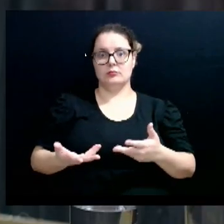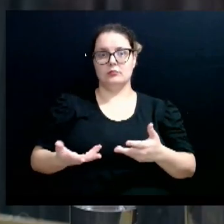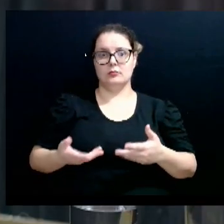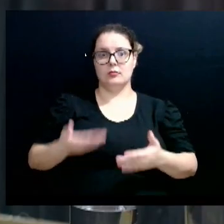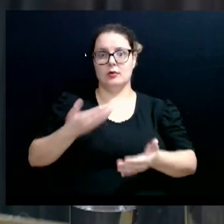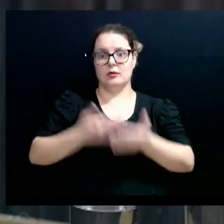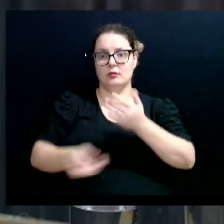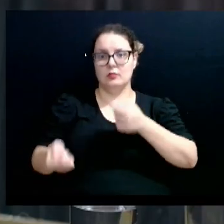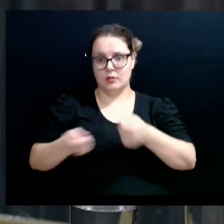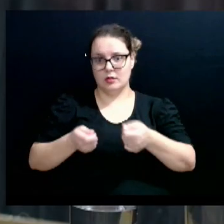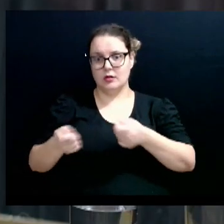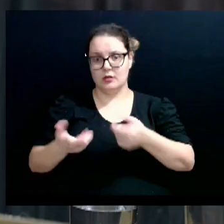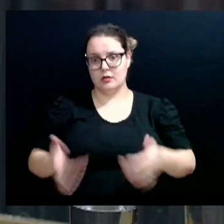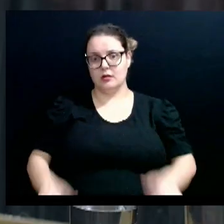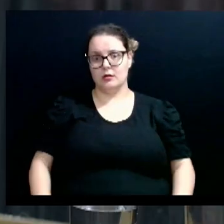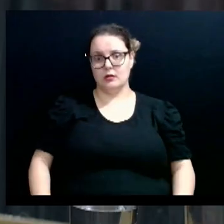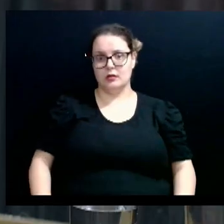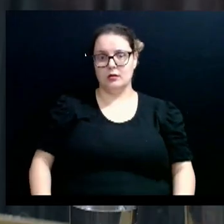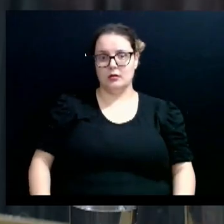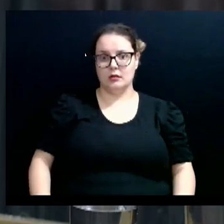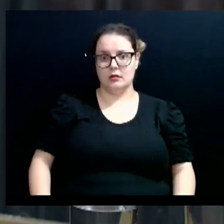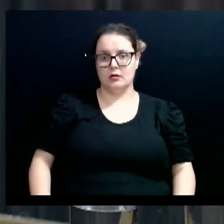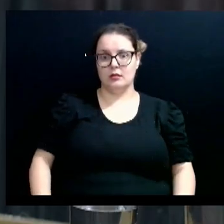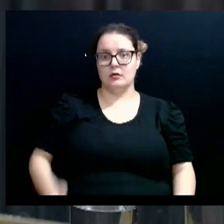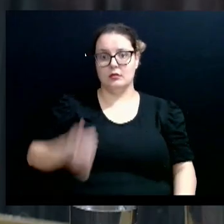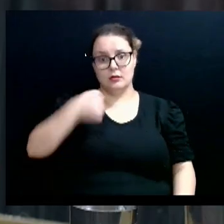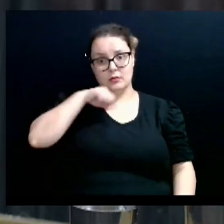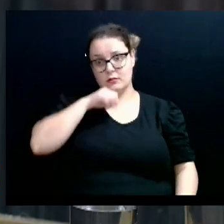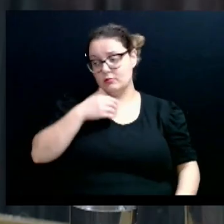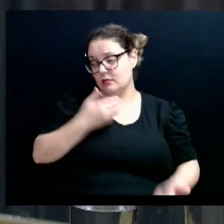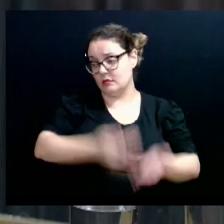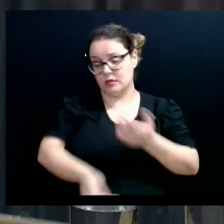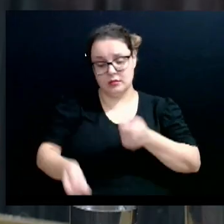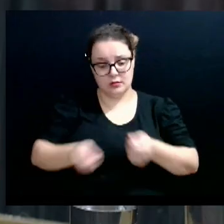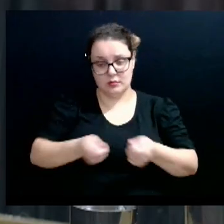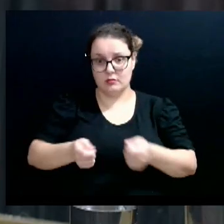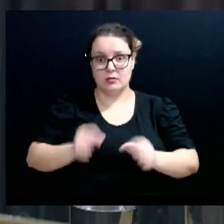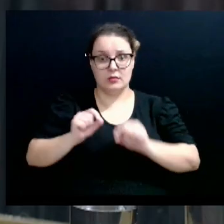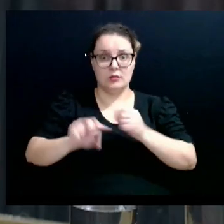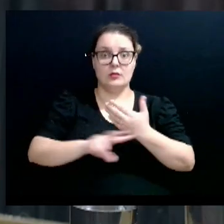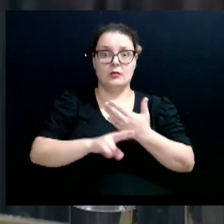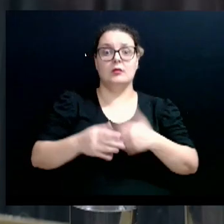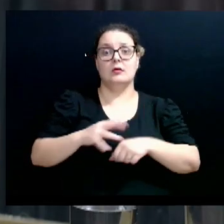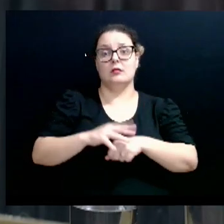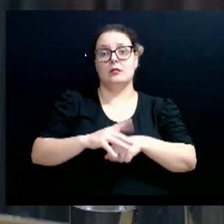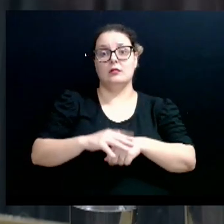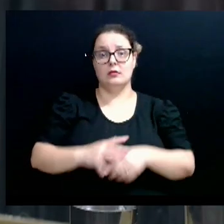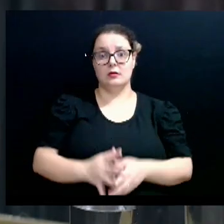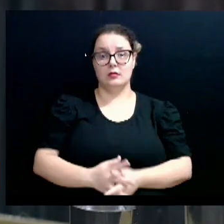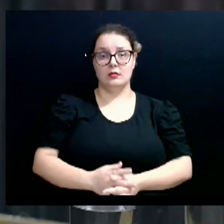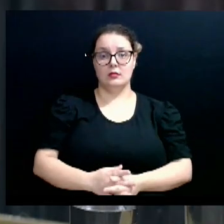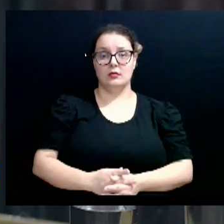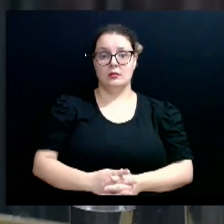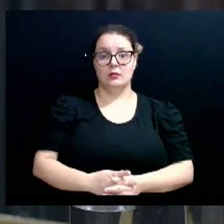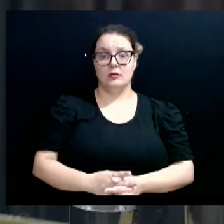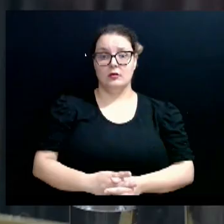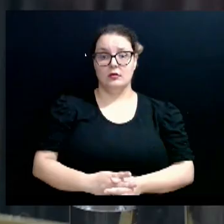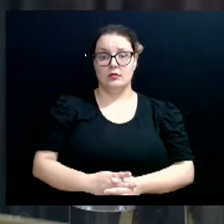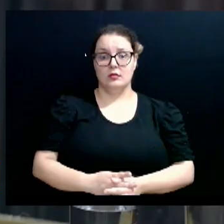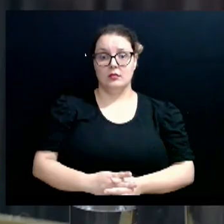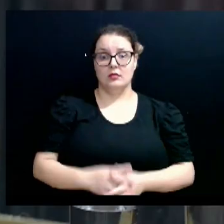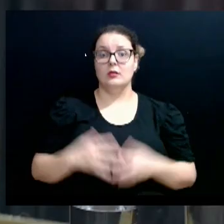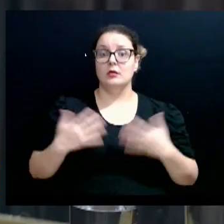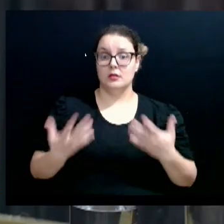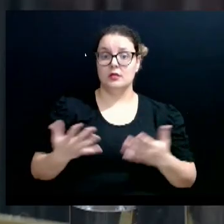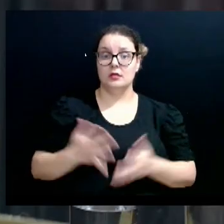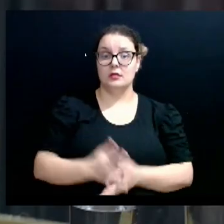né? E a mãe desregulada, o que vai levar? Vai levar ao adoecimento, né? E então é